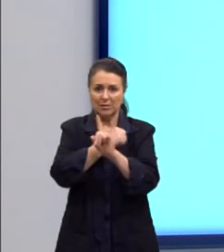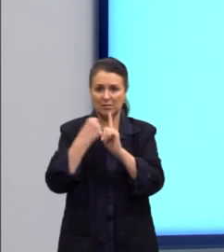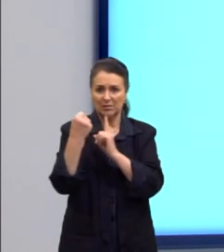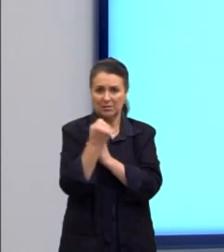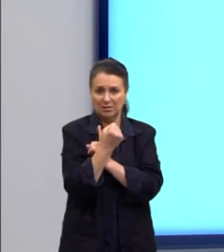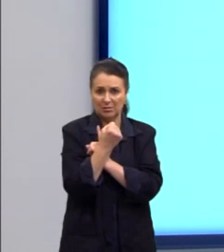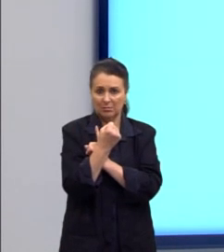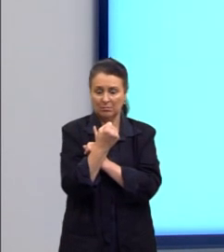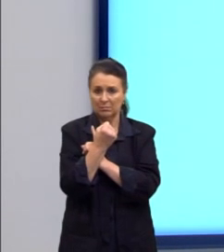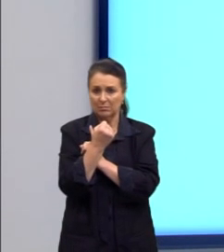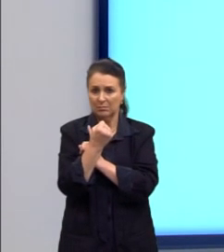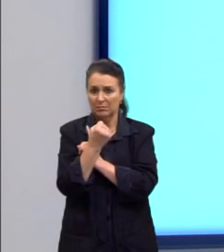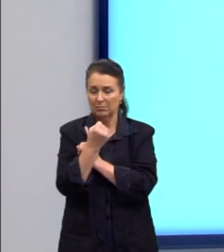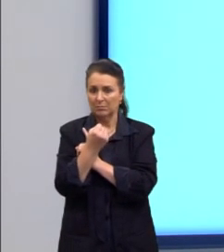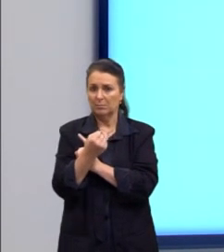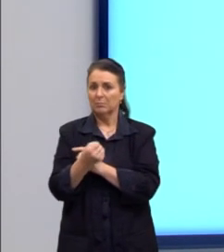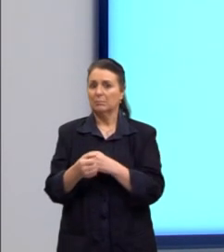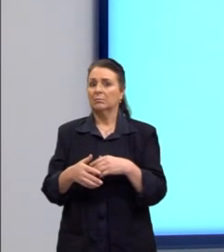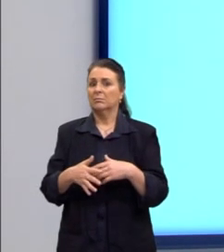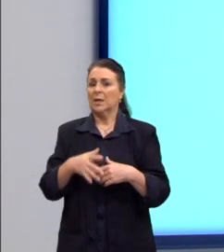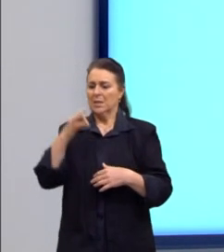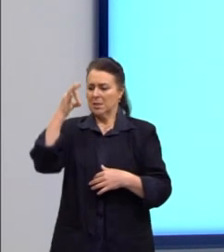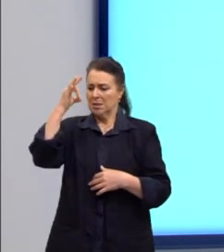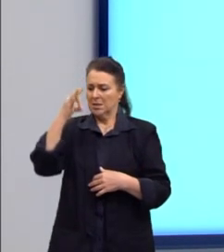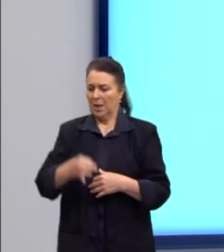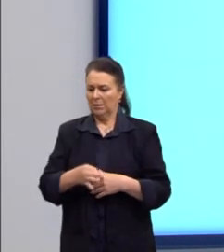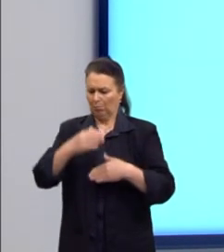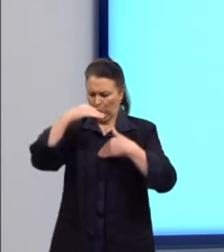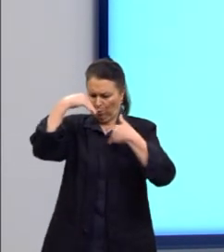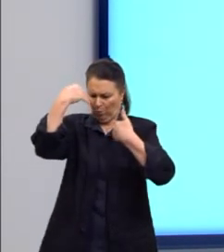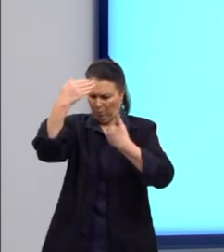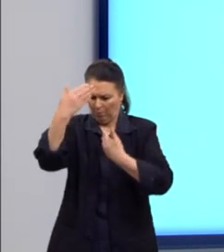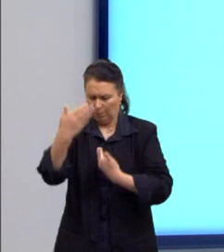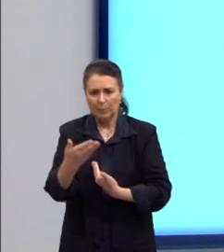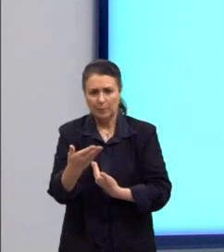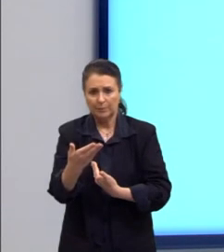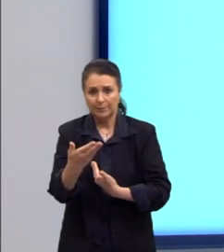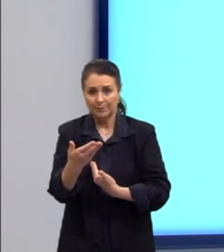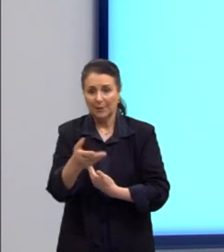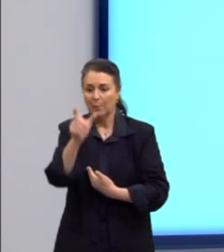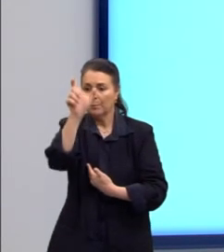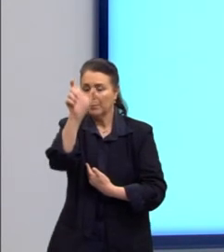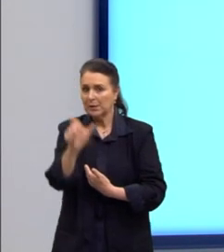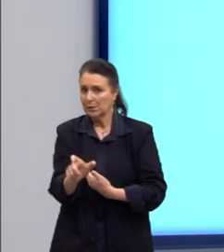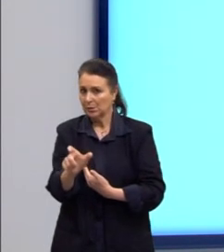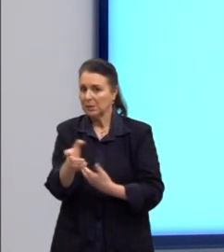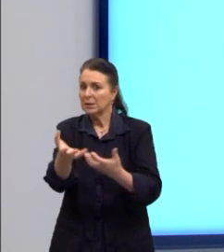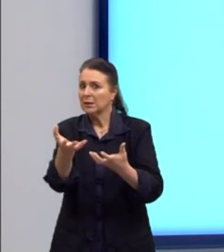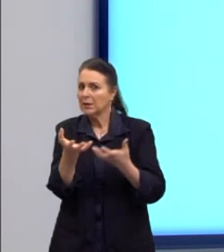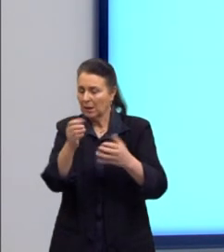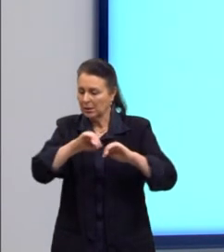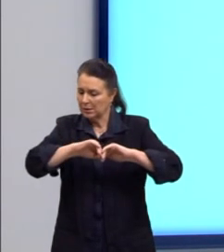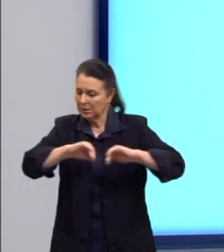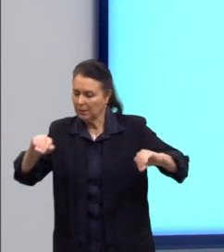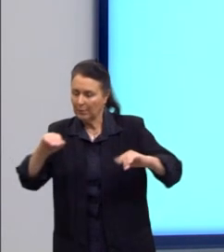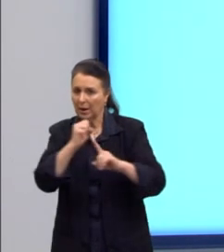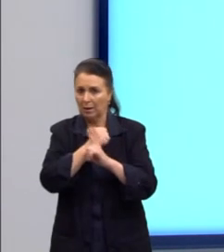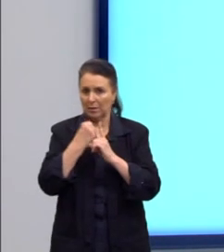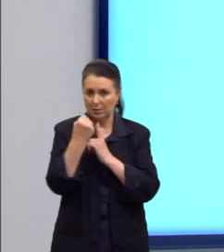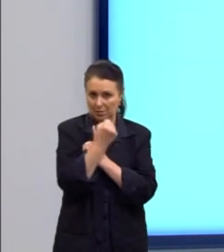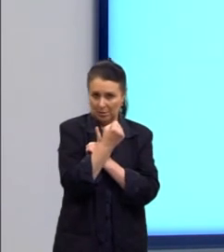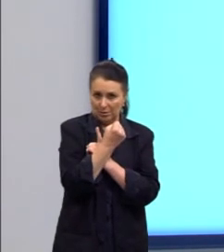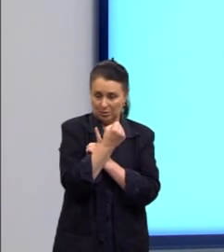correta e honrada entre aspas então pessoas que se desejavam separar dessa sociedade